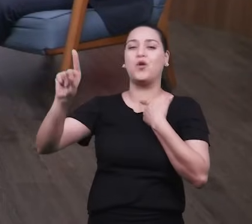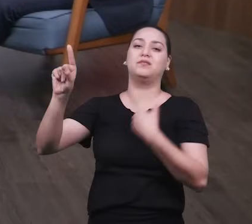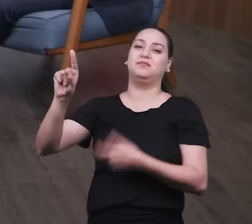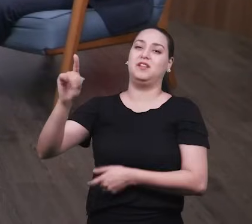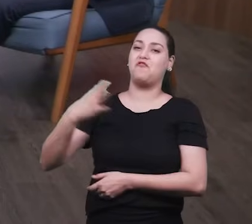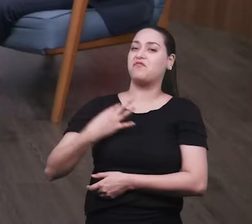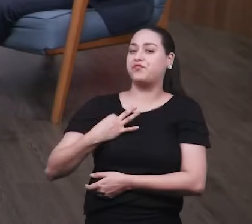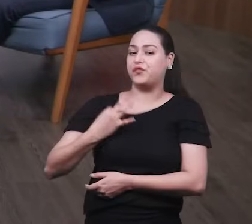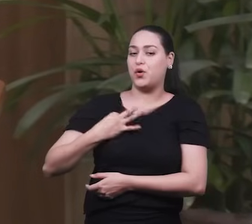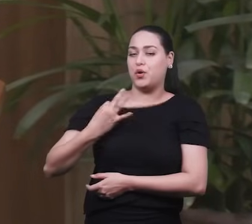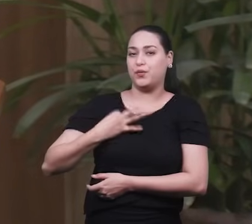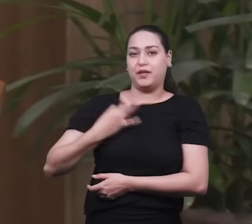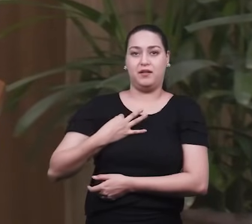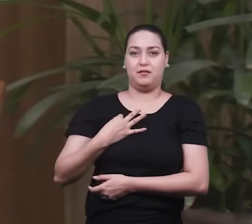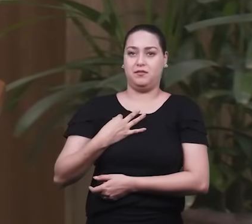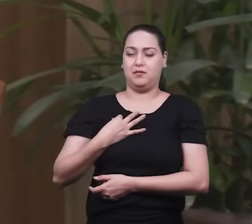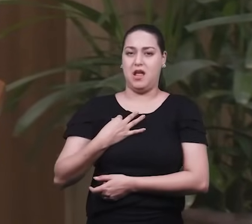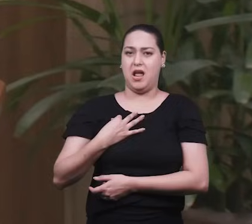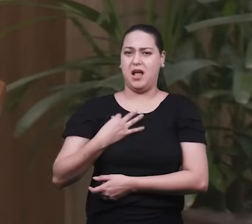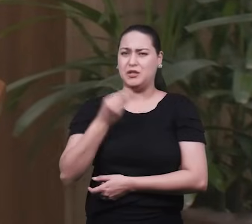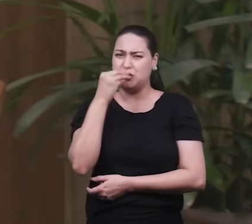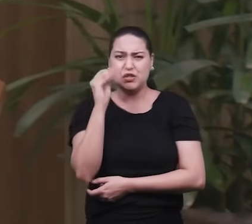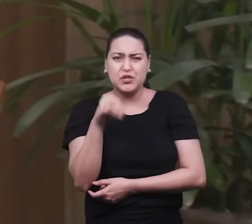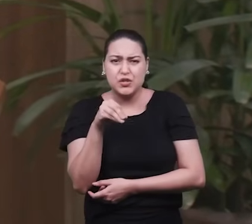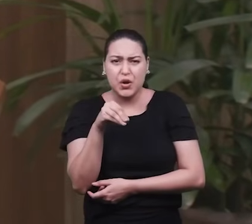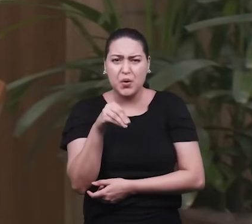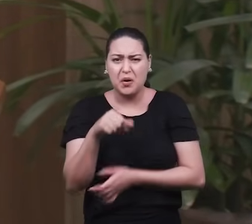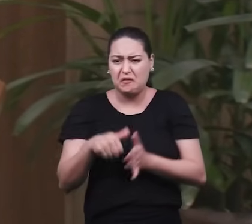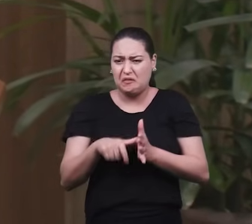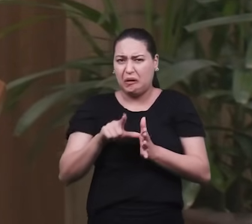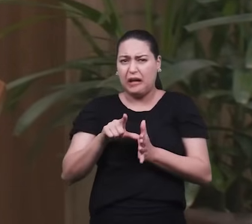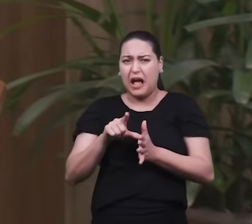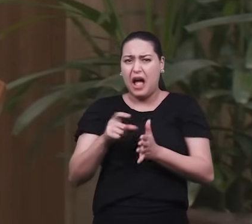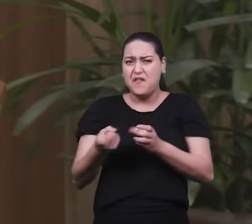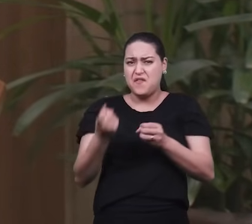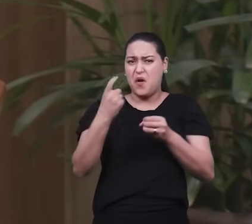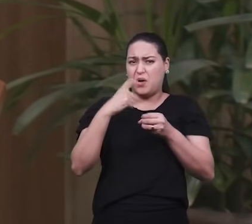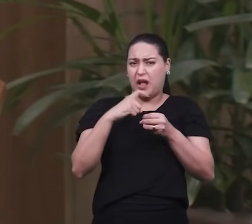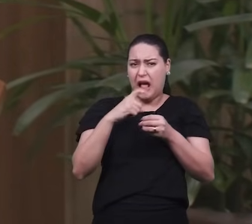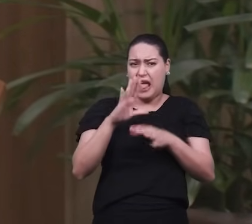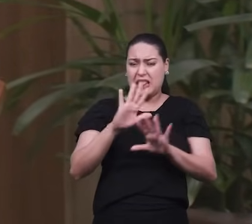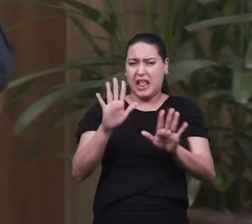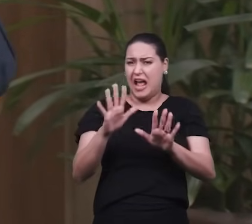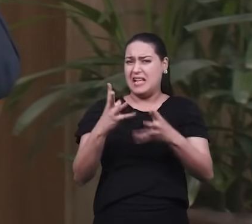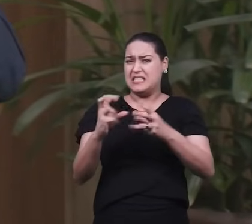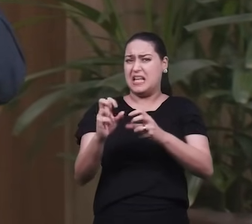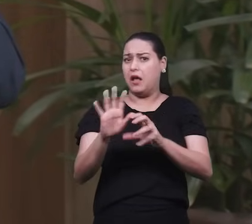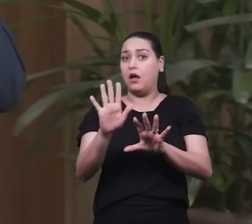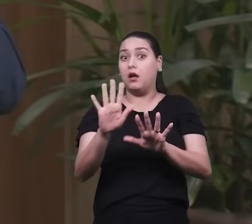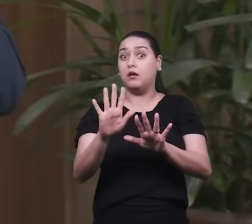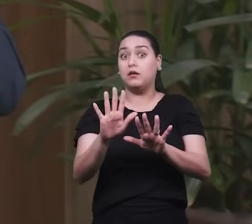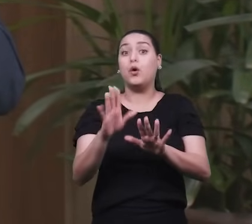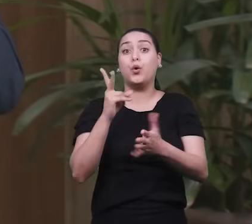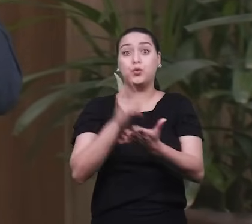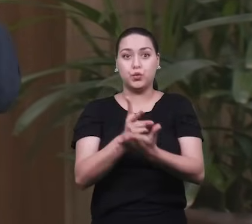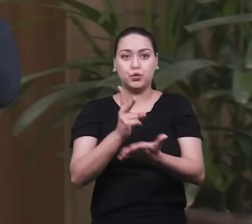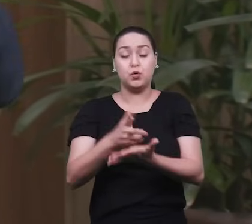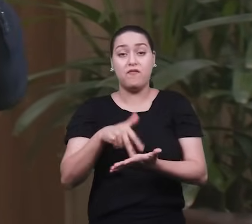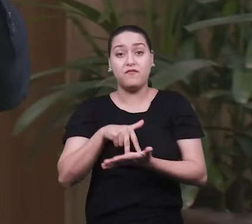se voluntariou, ele não desistiu, ele não retrocedeu, para que nós,